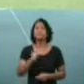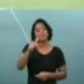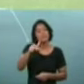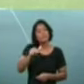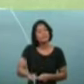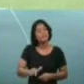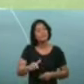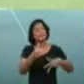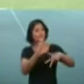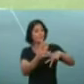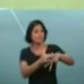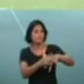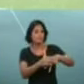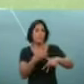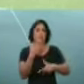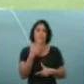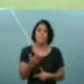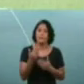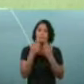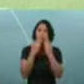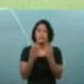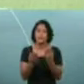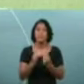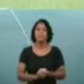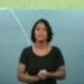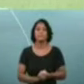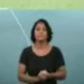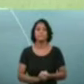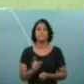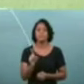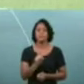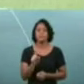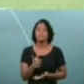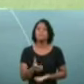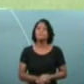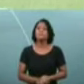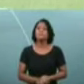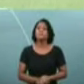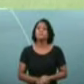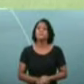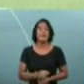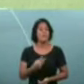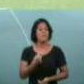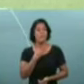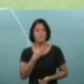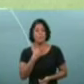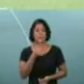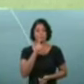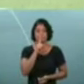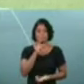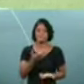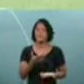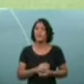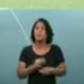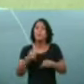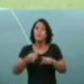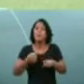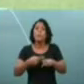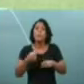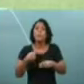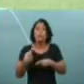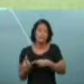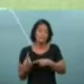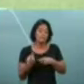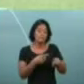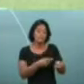paciente clama por atendimento e esse atendimento é negado. E isso nós não podemos nos calar. Não é porque sou oposição,